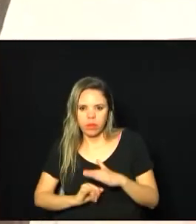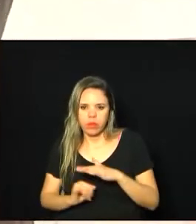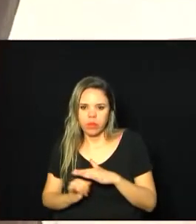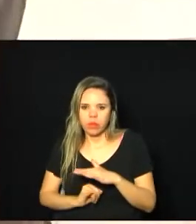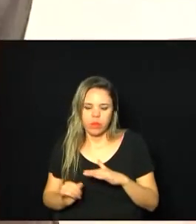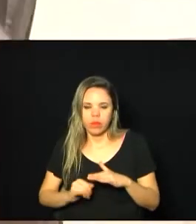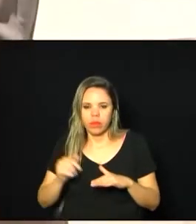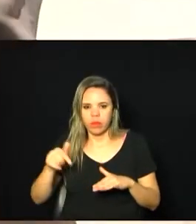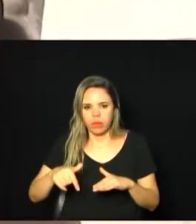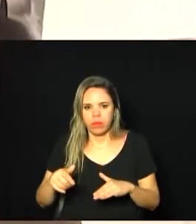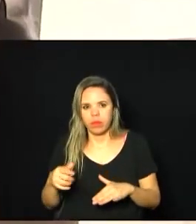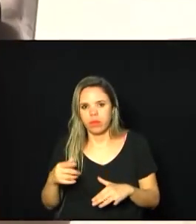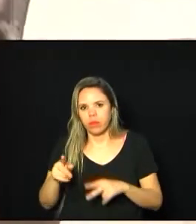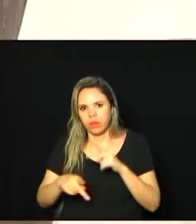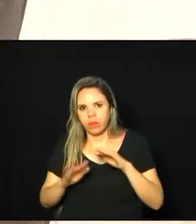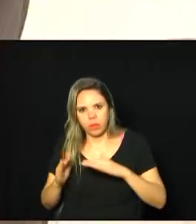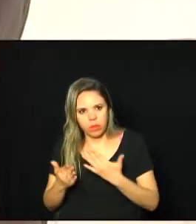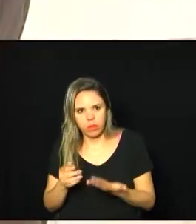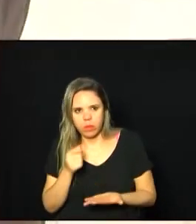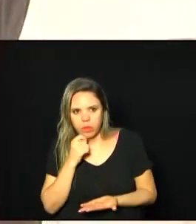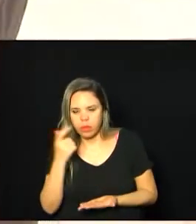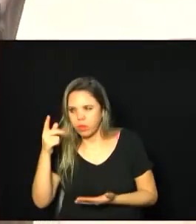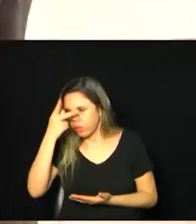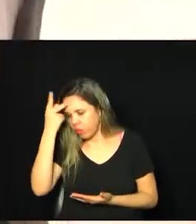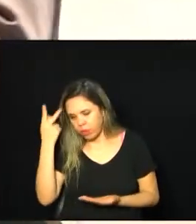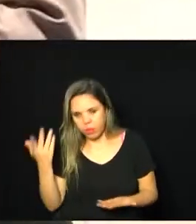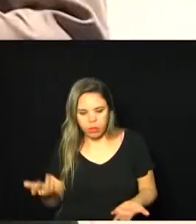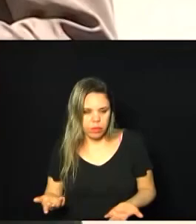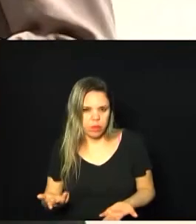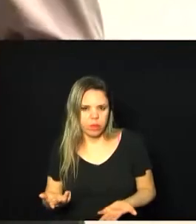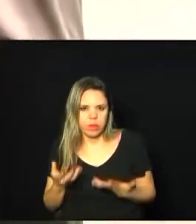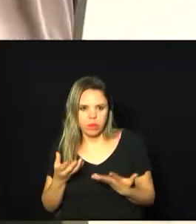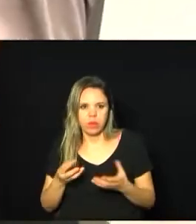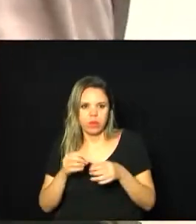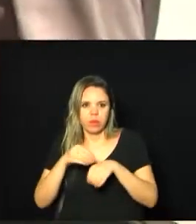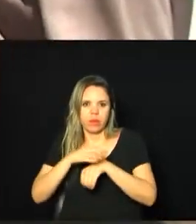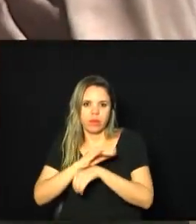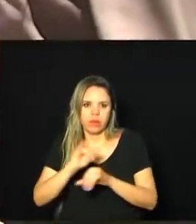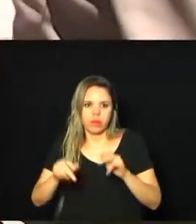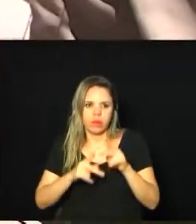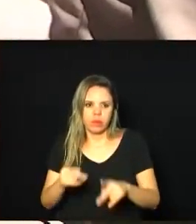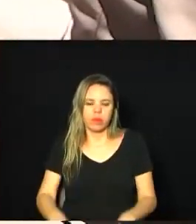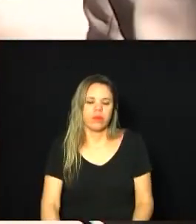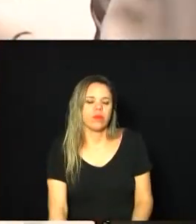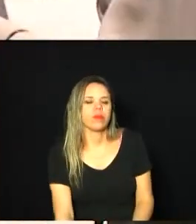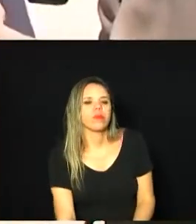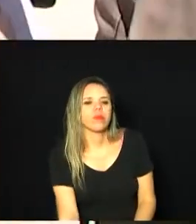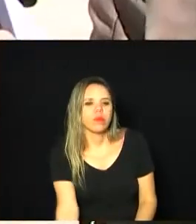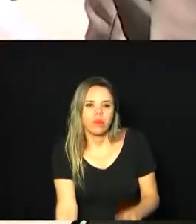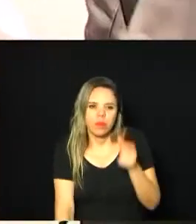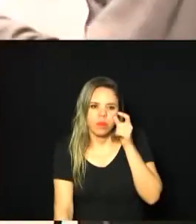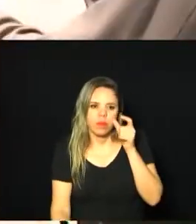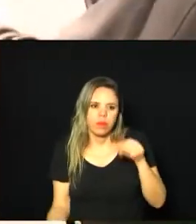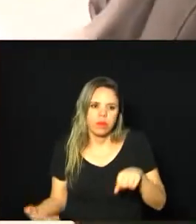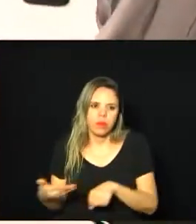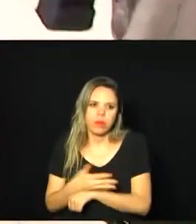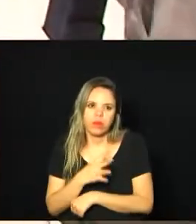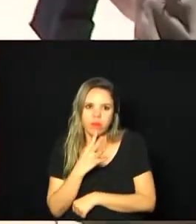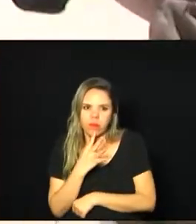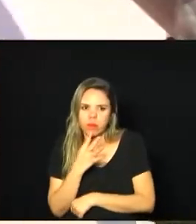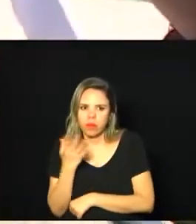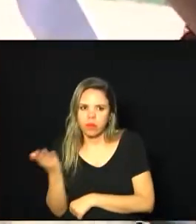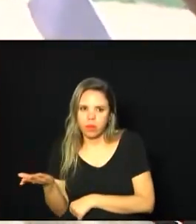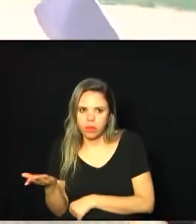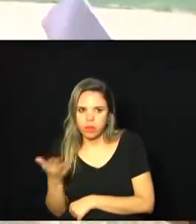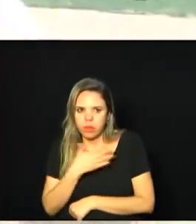do Pavão, tanto moradores do bairro quanto outras pessoas. Então, quero que você deixe uma mensagem para os nossos telespectadores, para que venham conhecer, para que